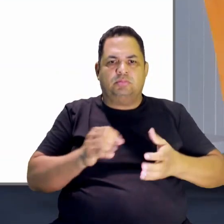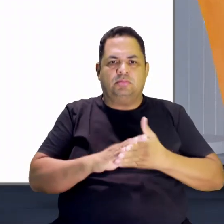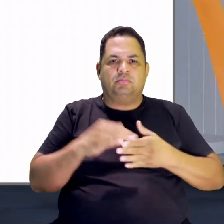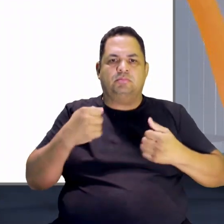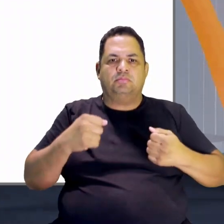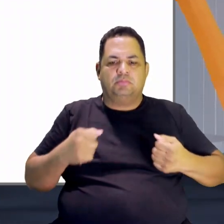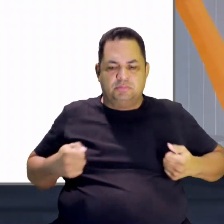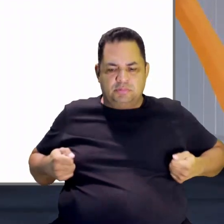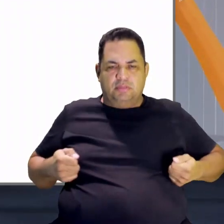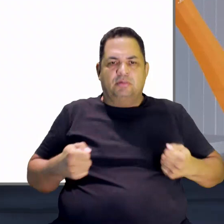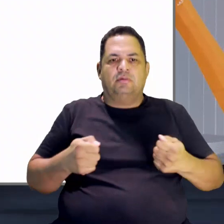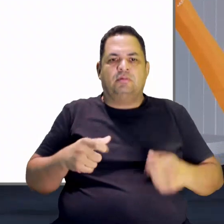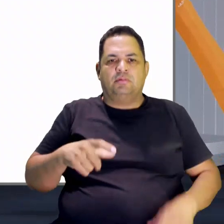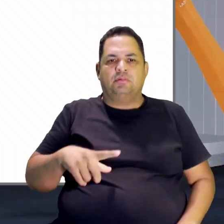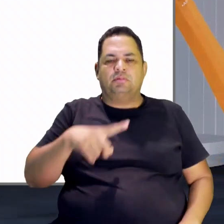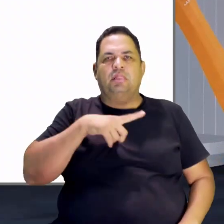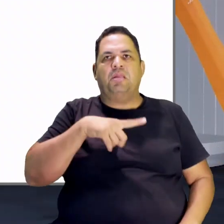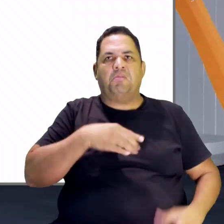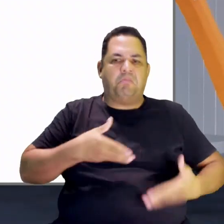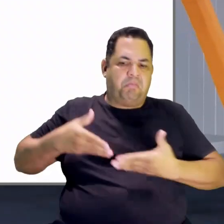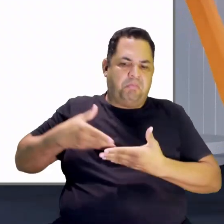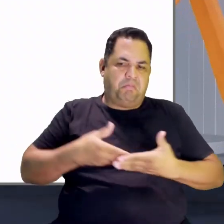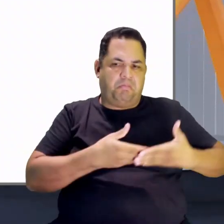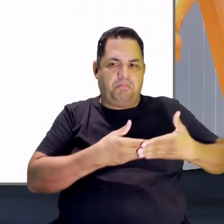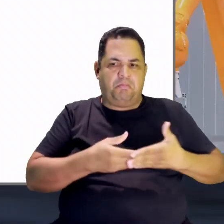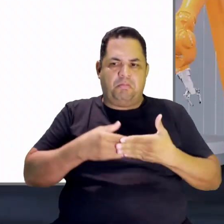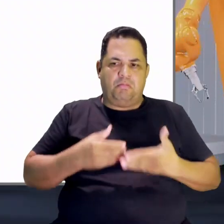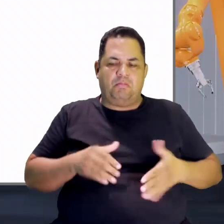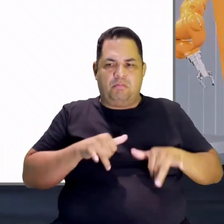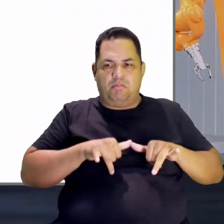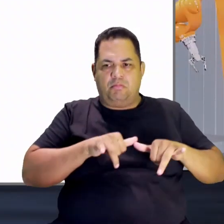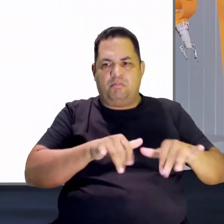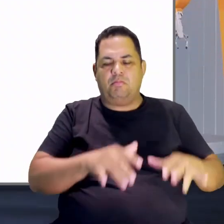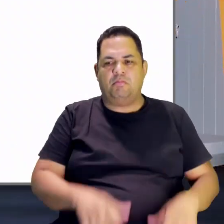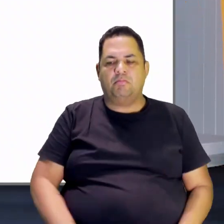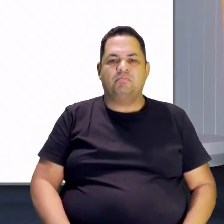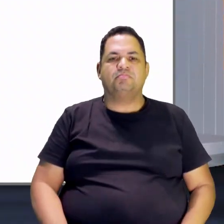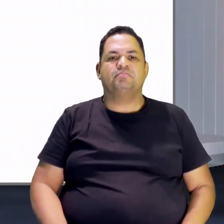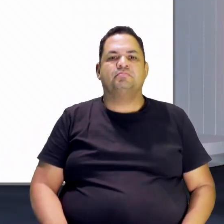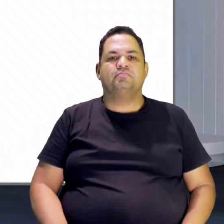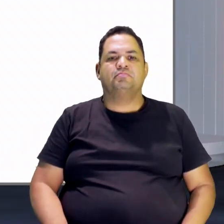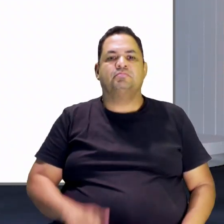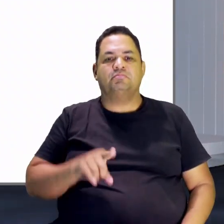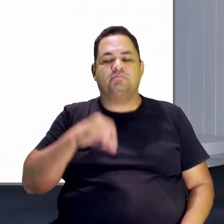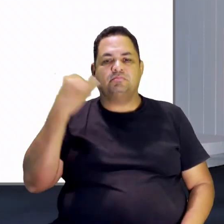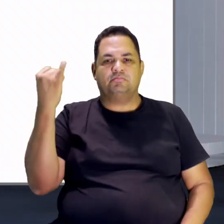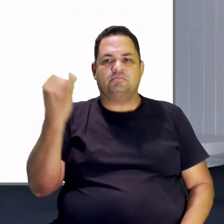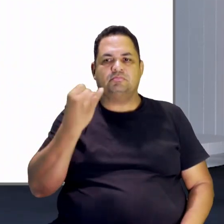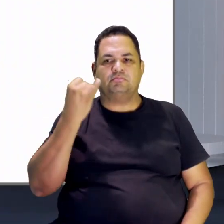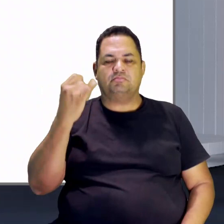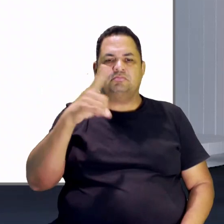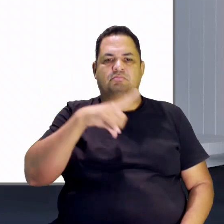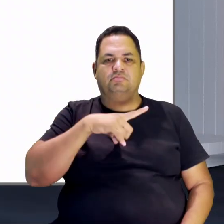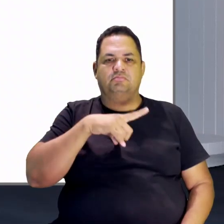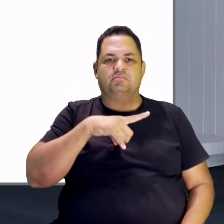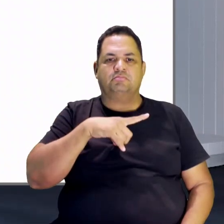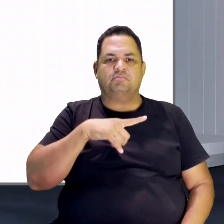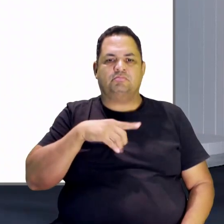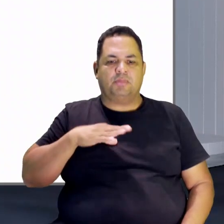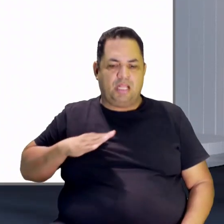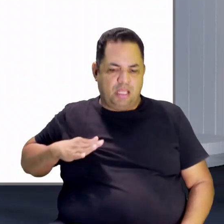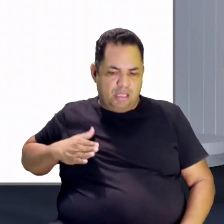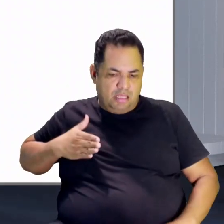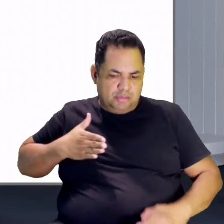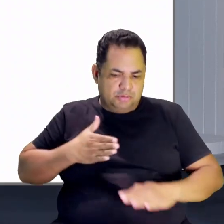precisa ser forte para poder ter um carrinho de bebê e sair levando o bebê no carrinho. É importante que tenha um acesso